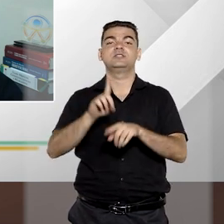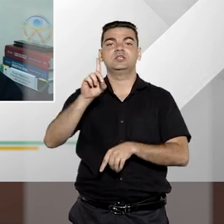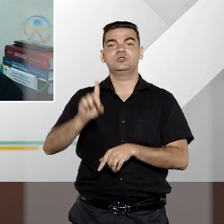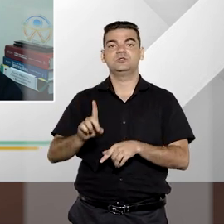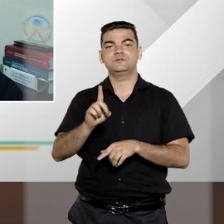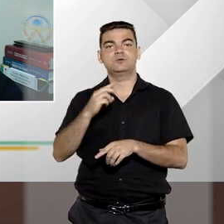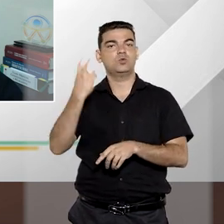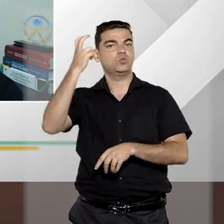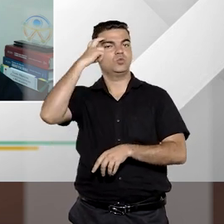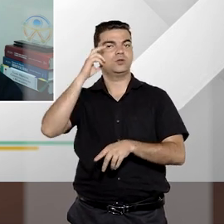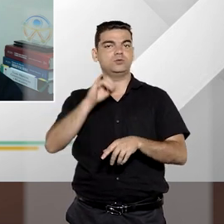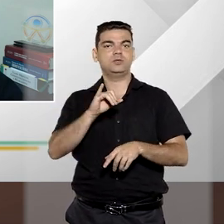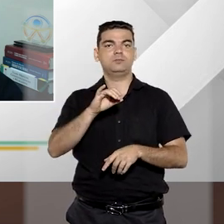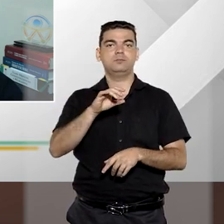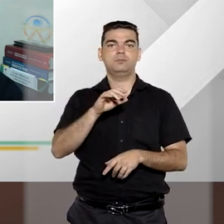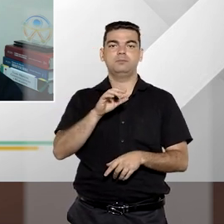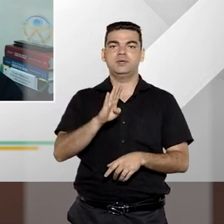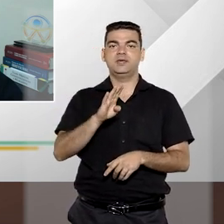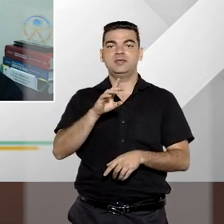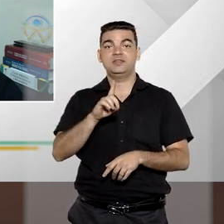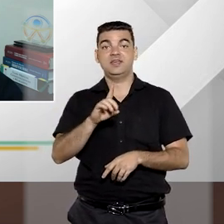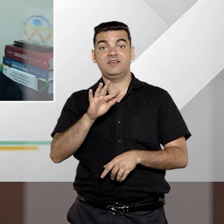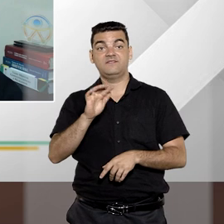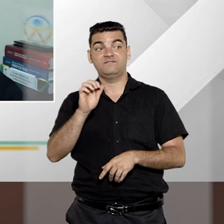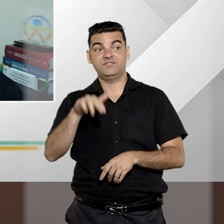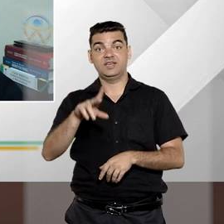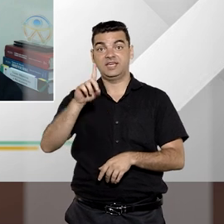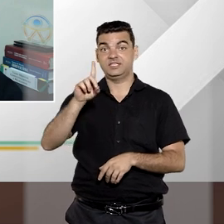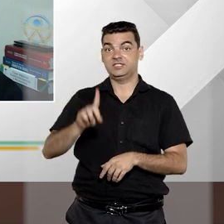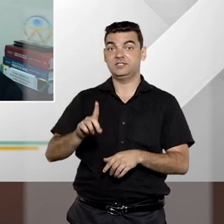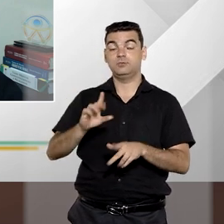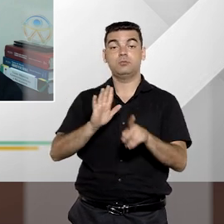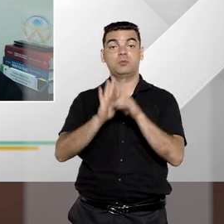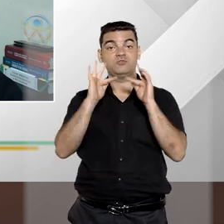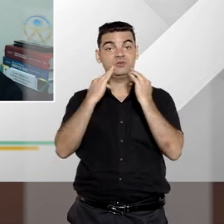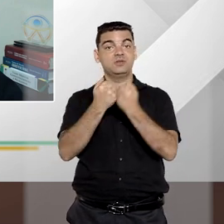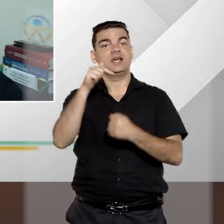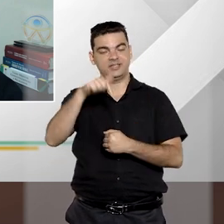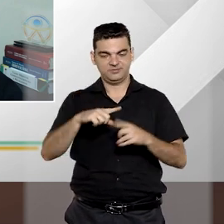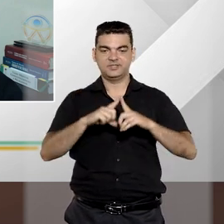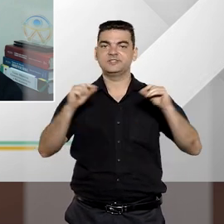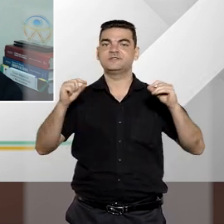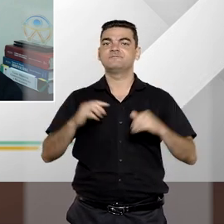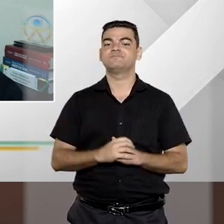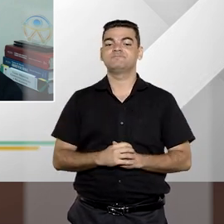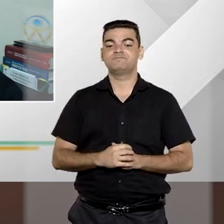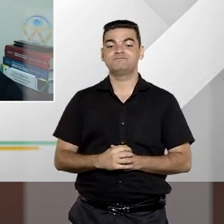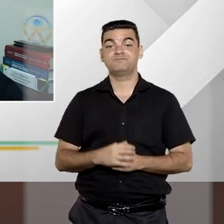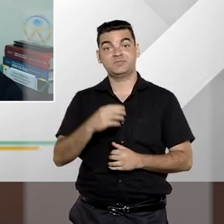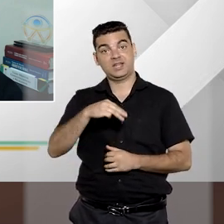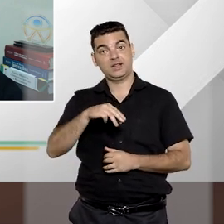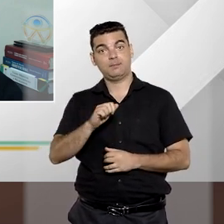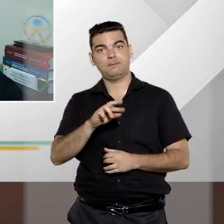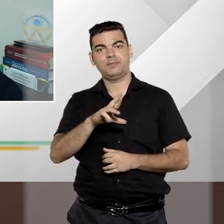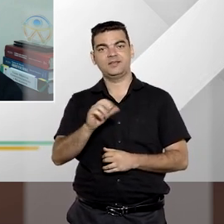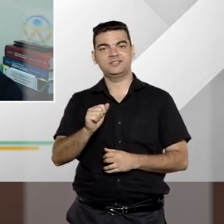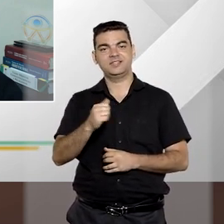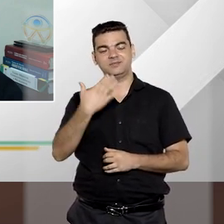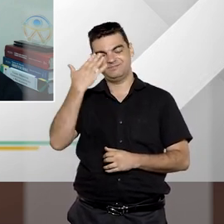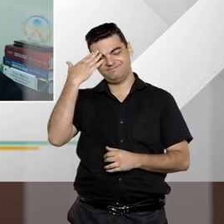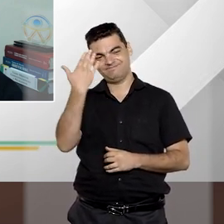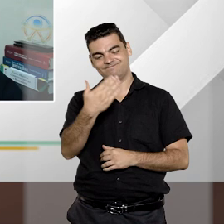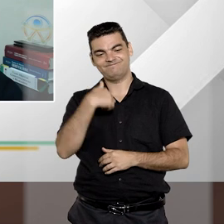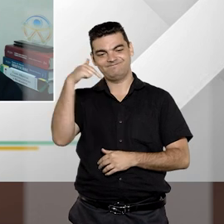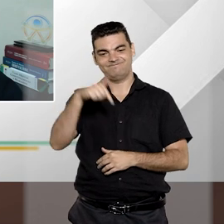diretora sociocultural do IBDFAM, o Instituto Brasileiro de Direito de Família do Distrito Federal. Marcela Furst, muito